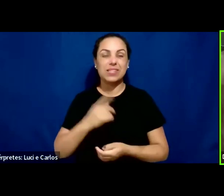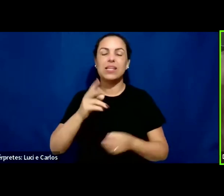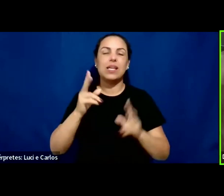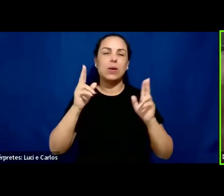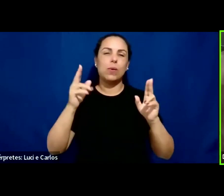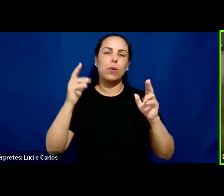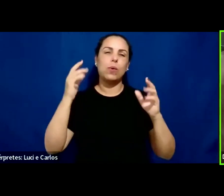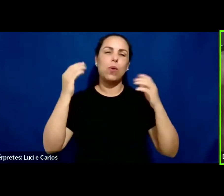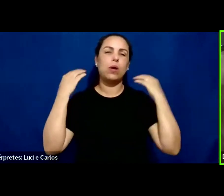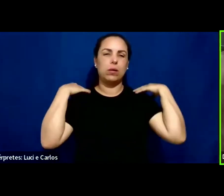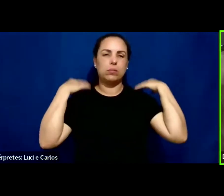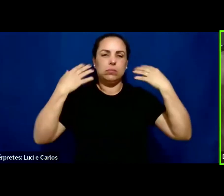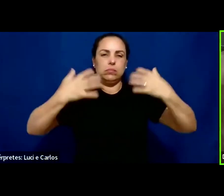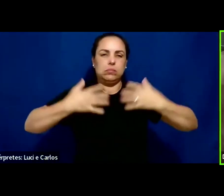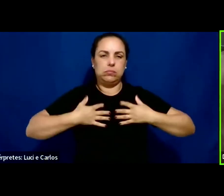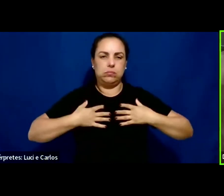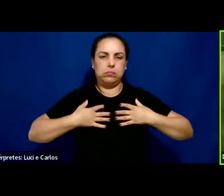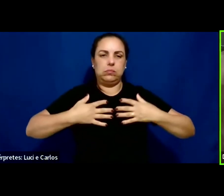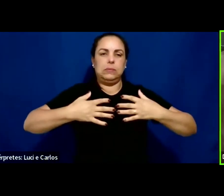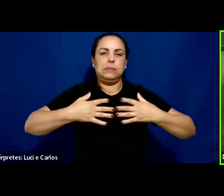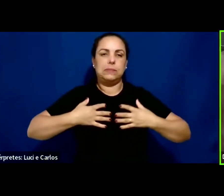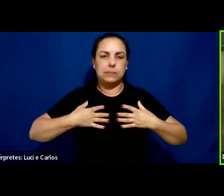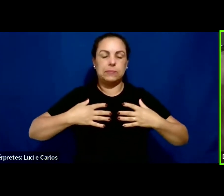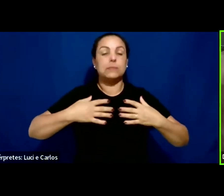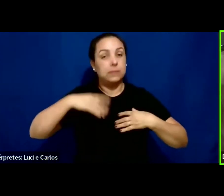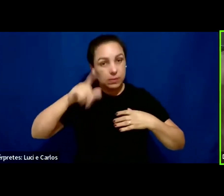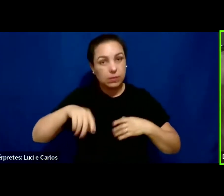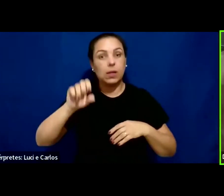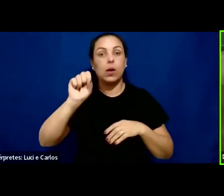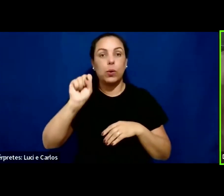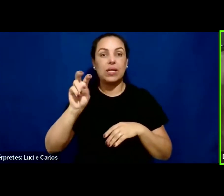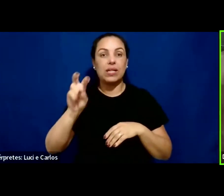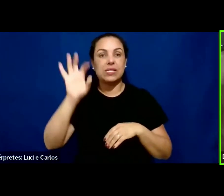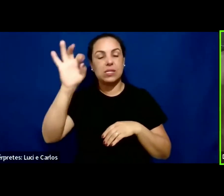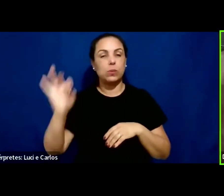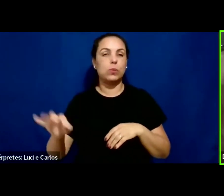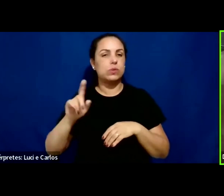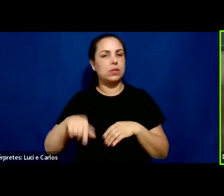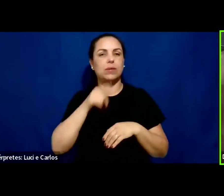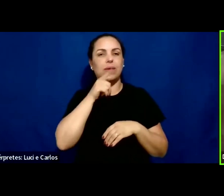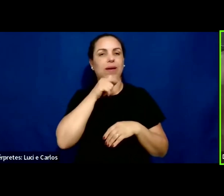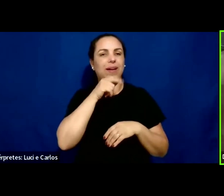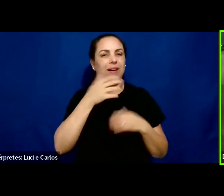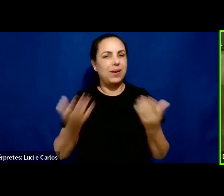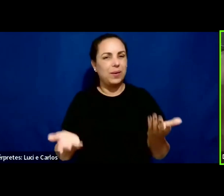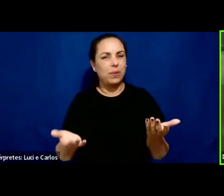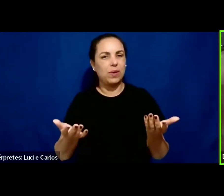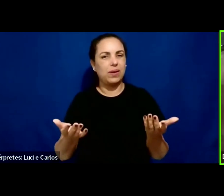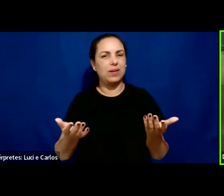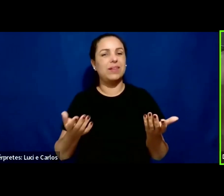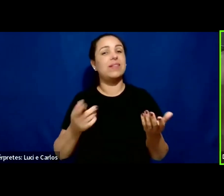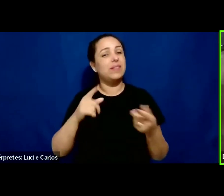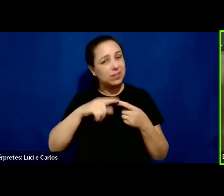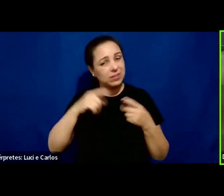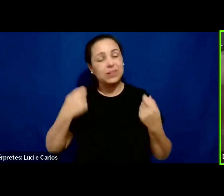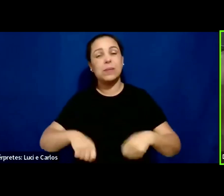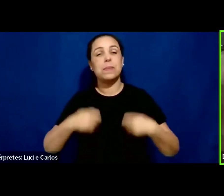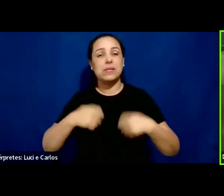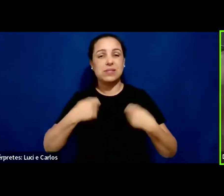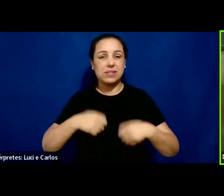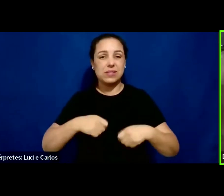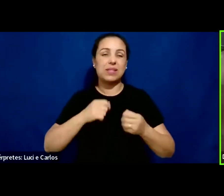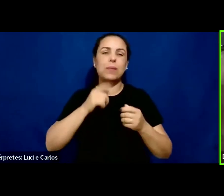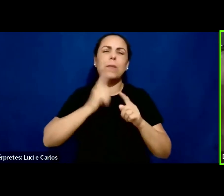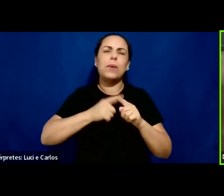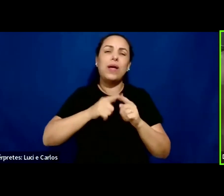pulmões, 86% dos pulmões é água. Então, todos os órgãos excretores que trabalham com